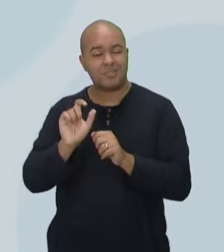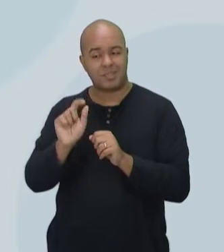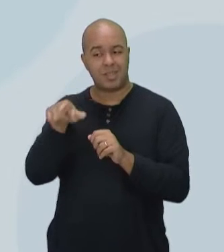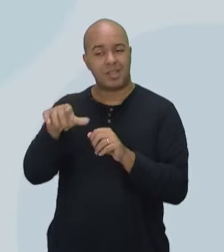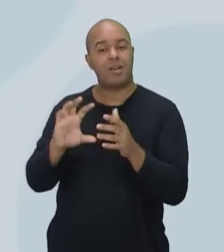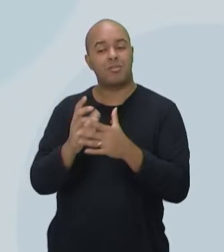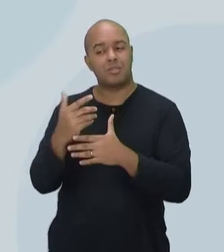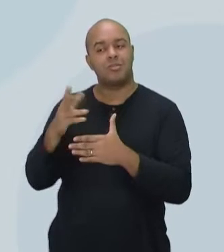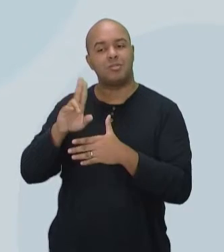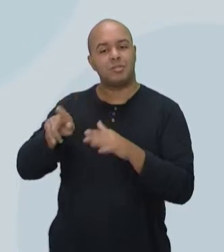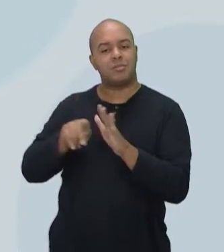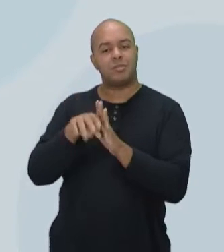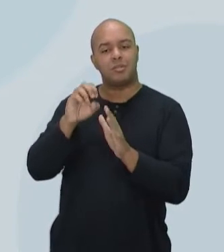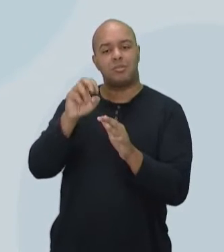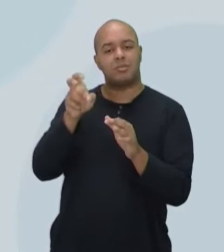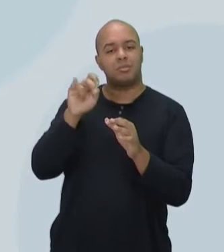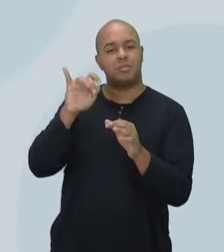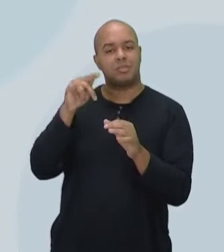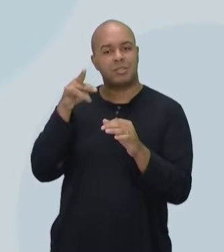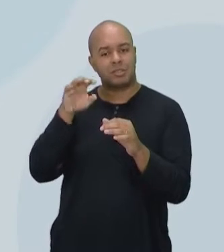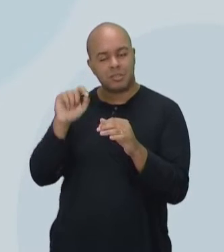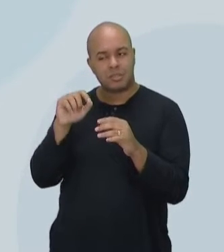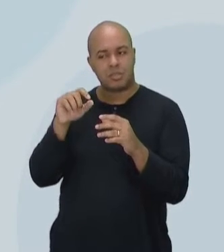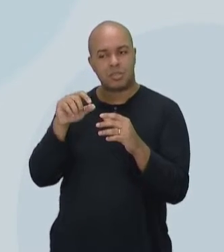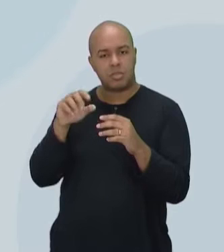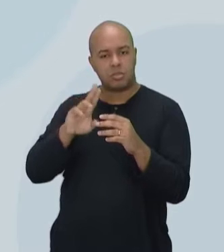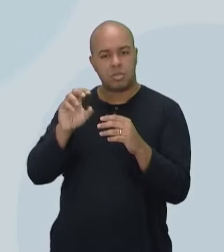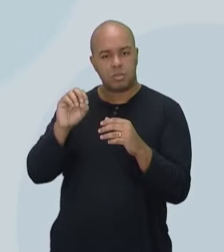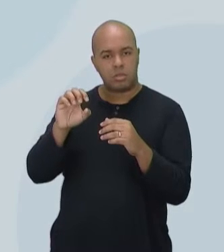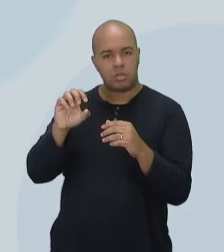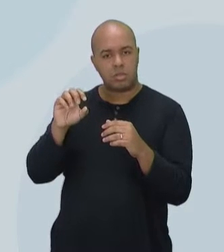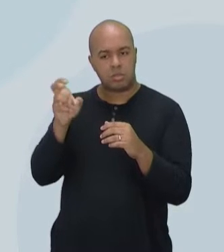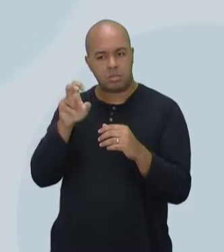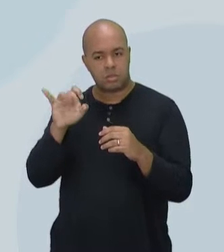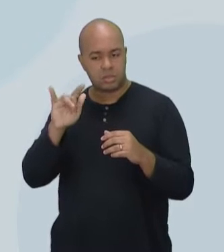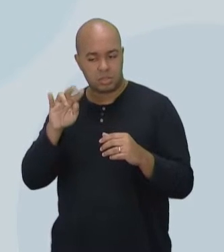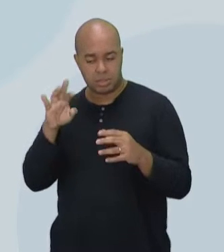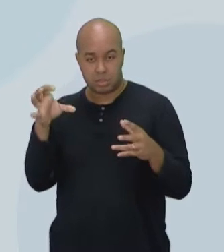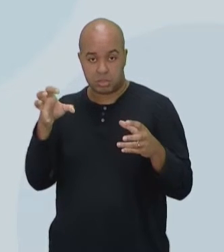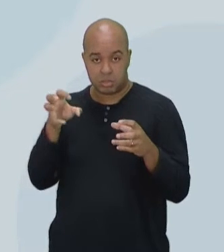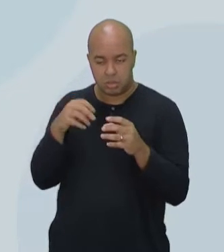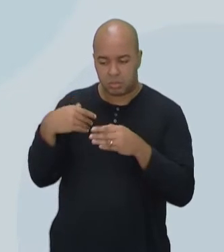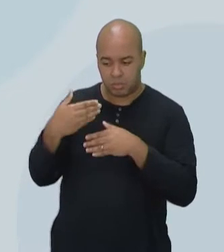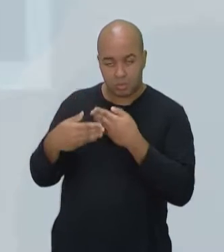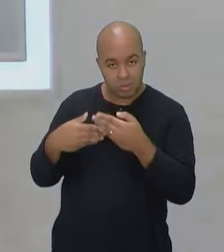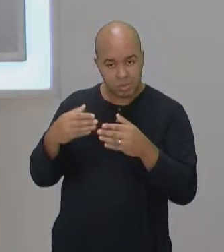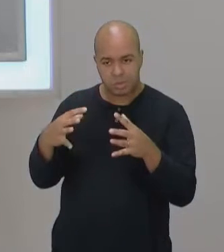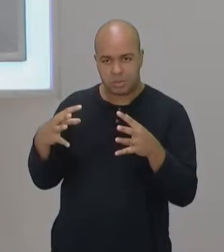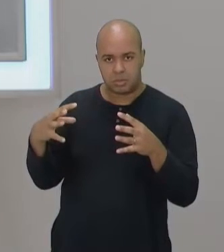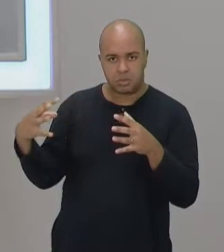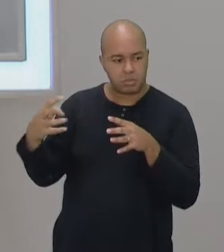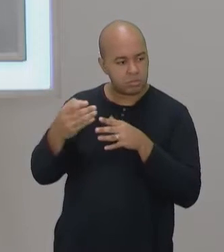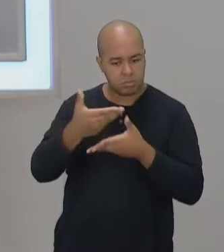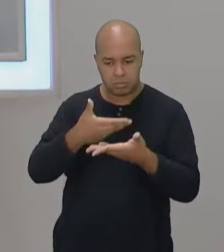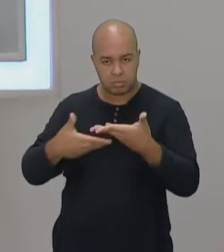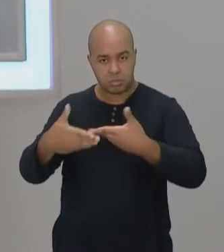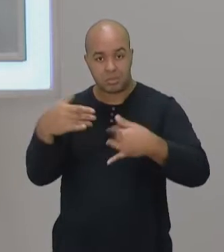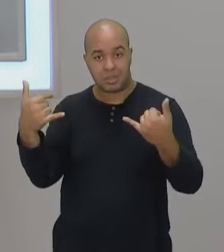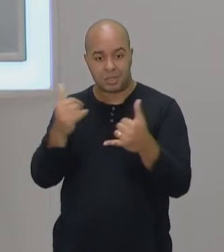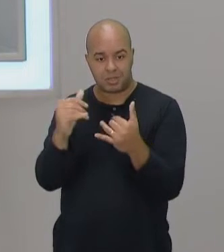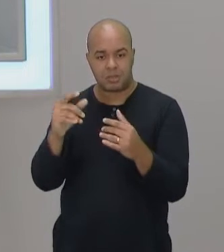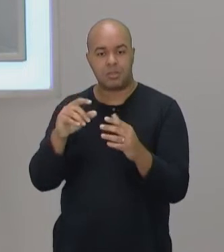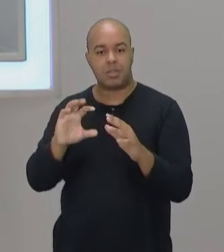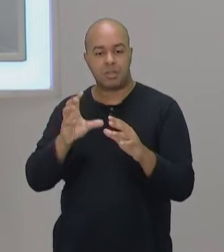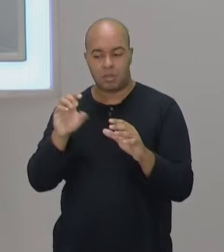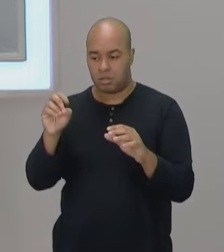ela ocorre por meio da oxidação, da reação de oxirredução, que é um processo simultâneo de troca de elétrons,